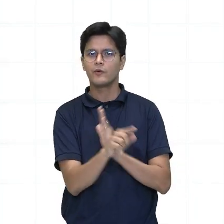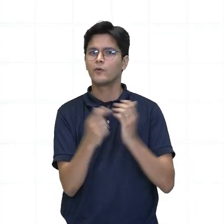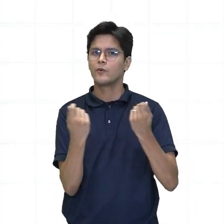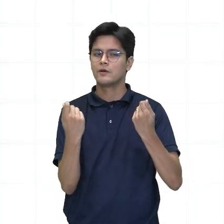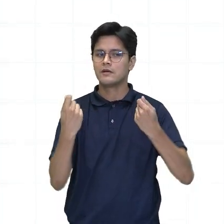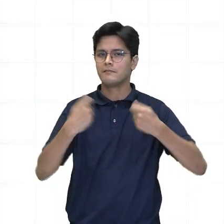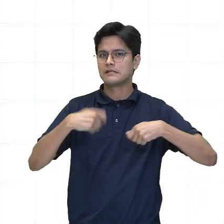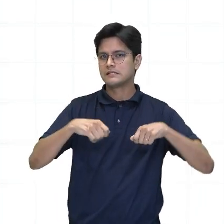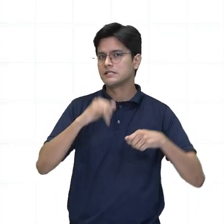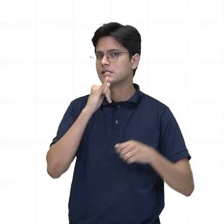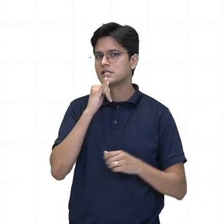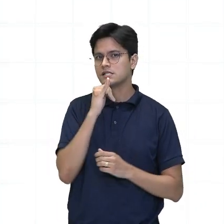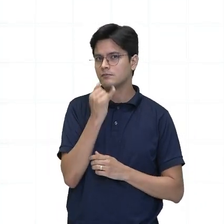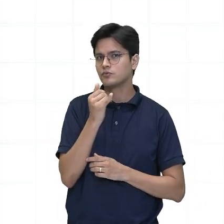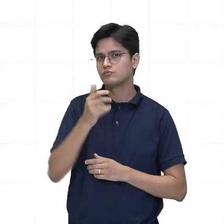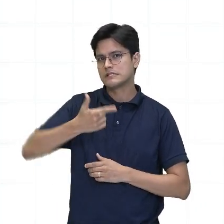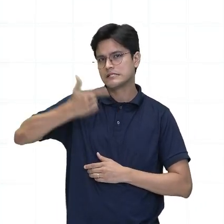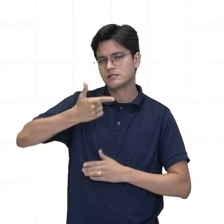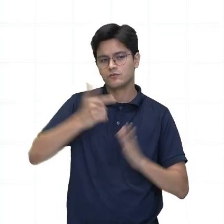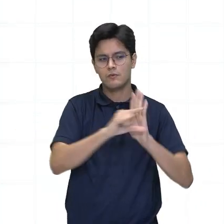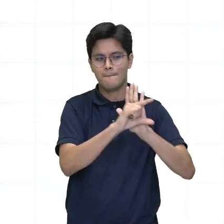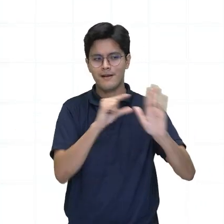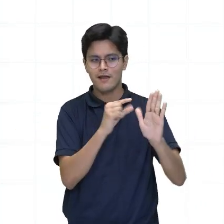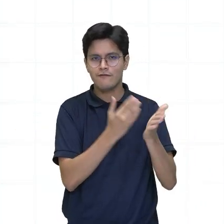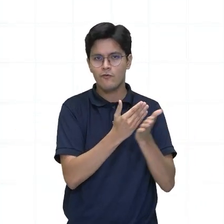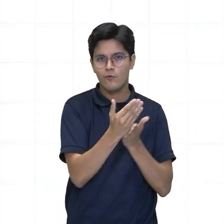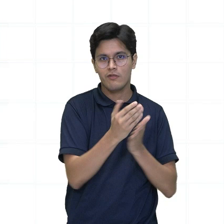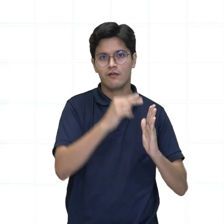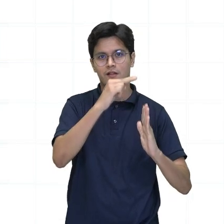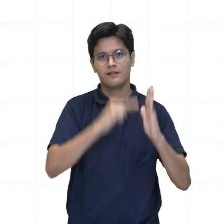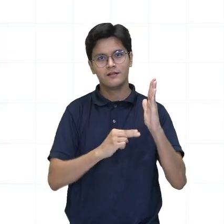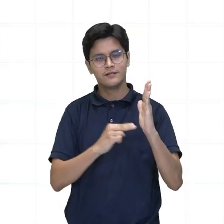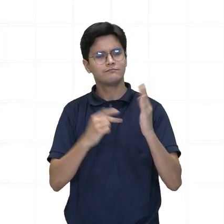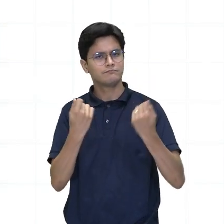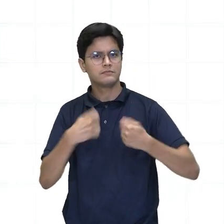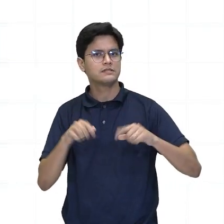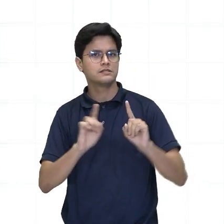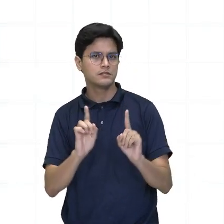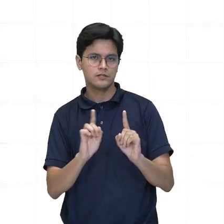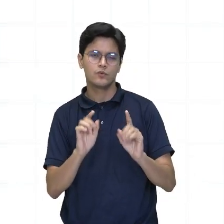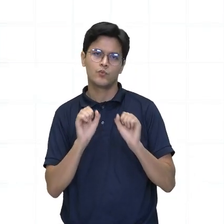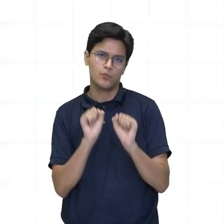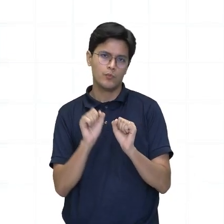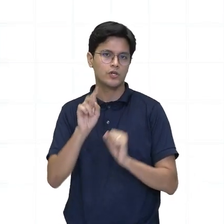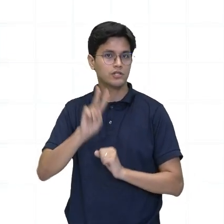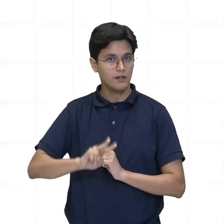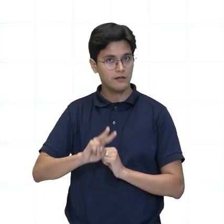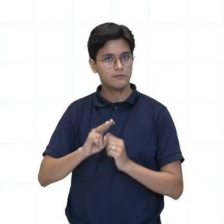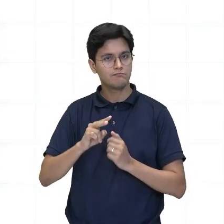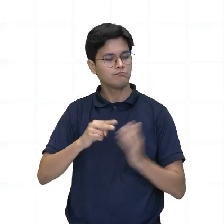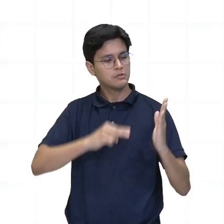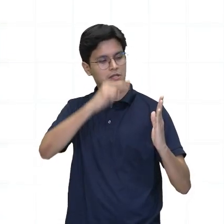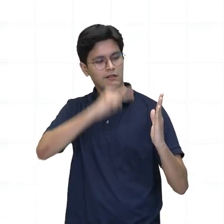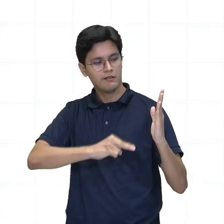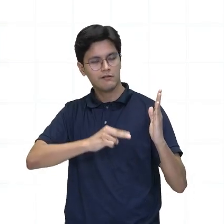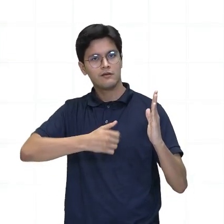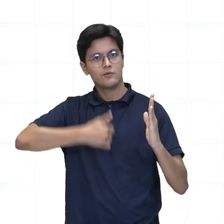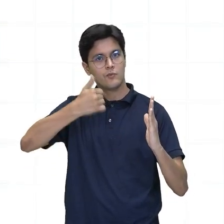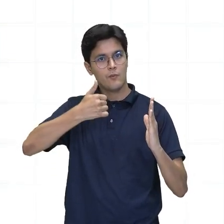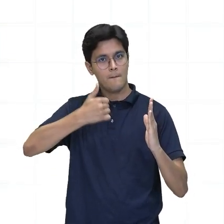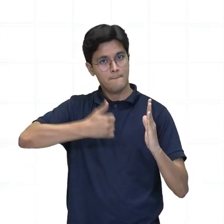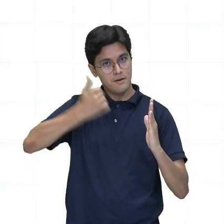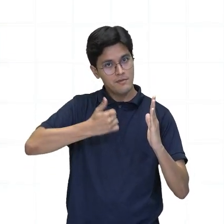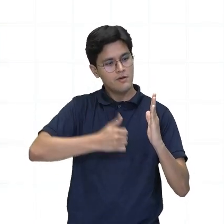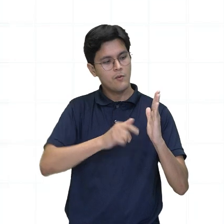partir do segundo parágrafo. Apenas leiam o título e o primeiro parágrafo, tá bom? Se tiver